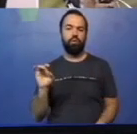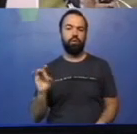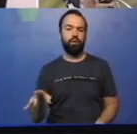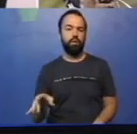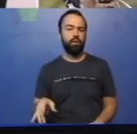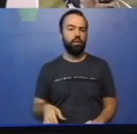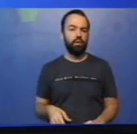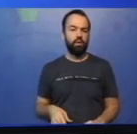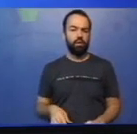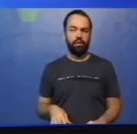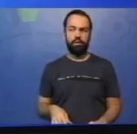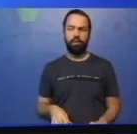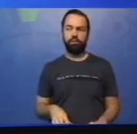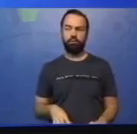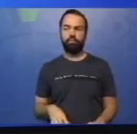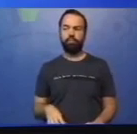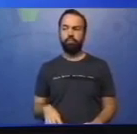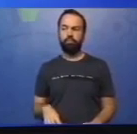pertencentes a alguma tribo.